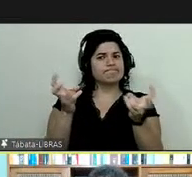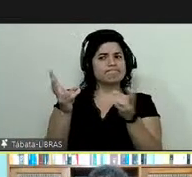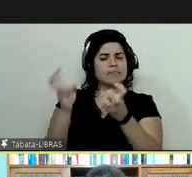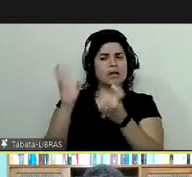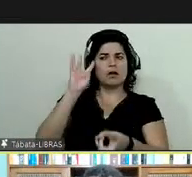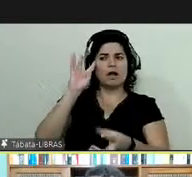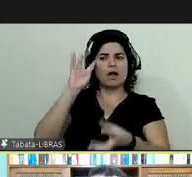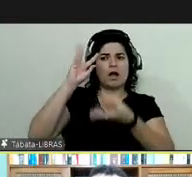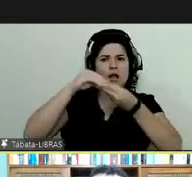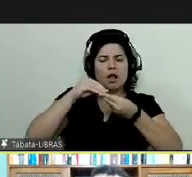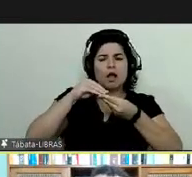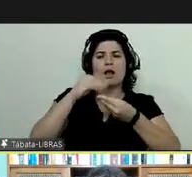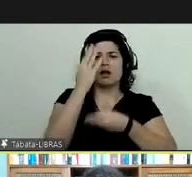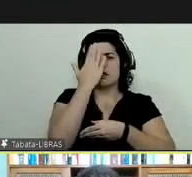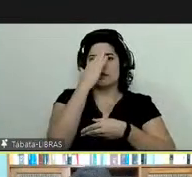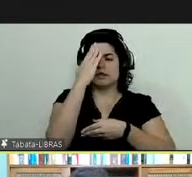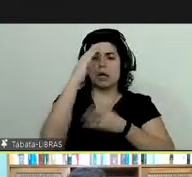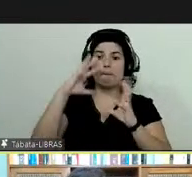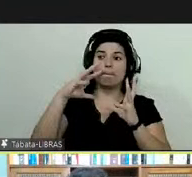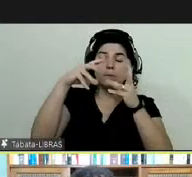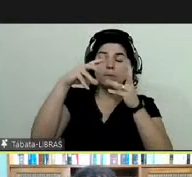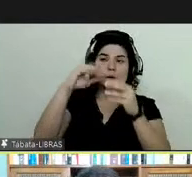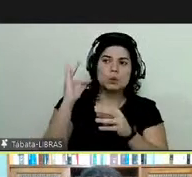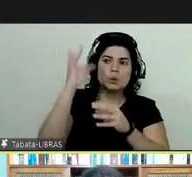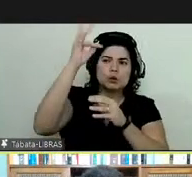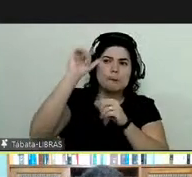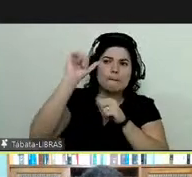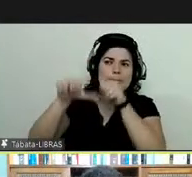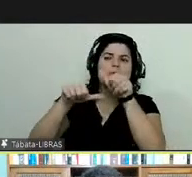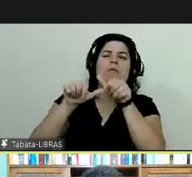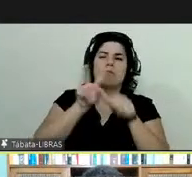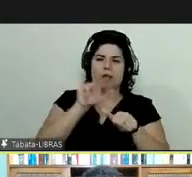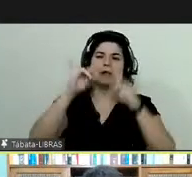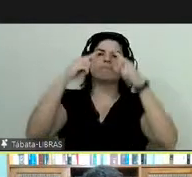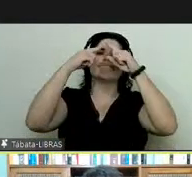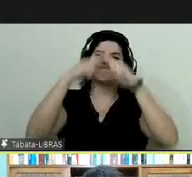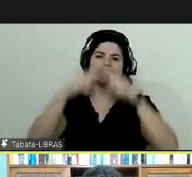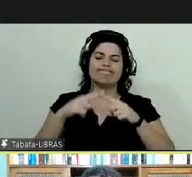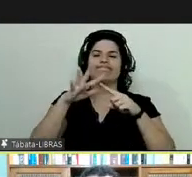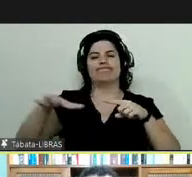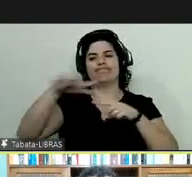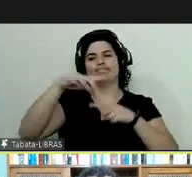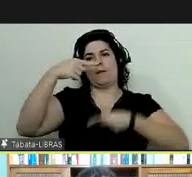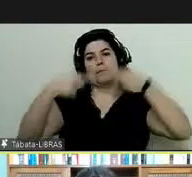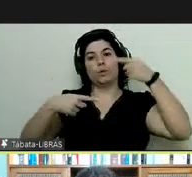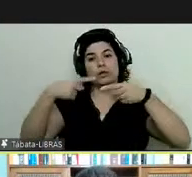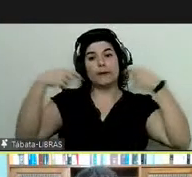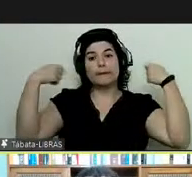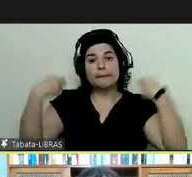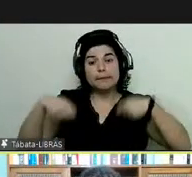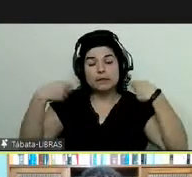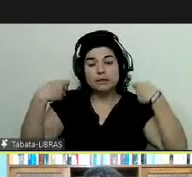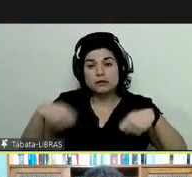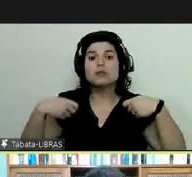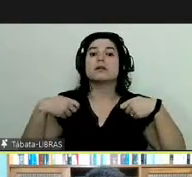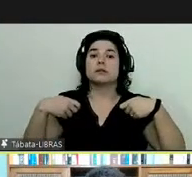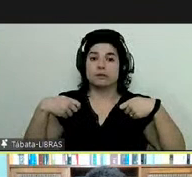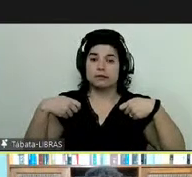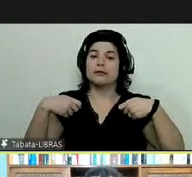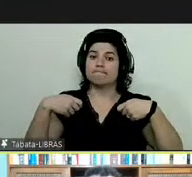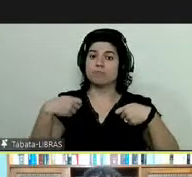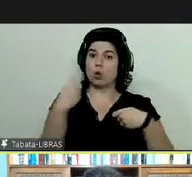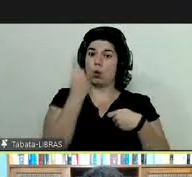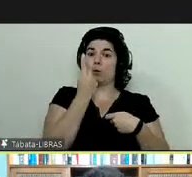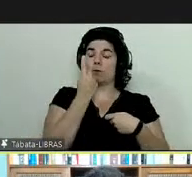política entendia é que o mundo do Futuro seria o mundo muito desafiador sobretudo para o campo da política e exigiria uma boa dose de